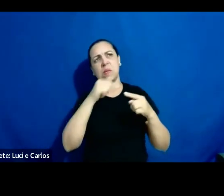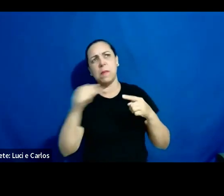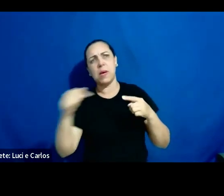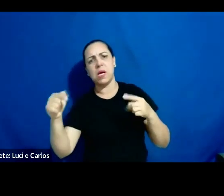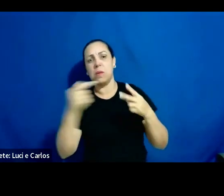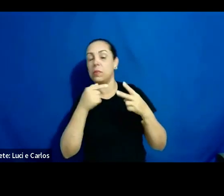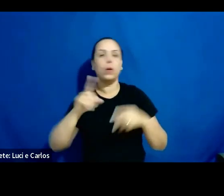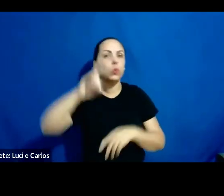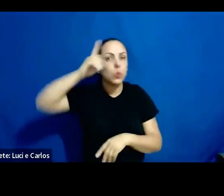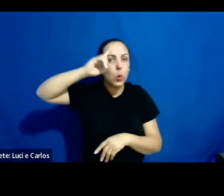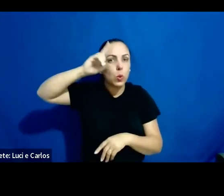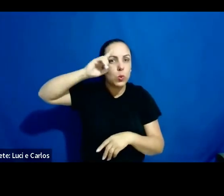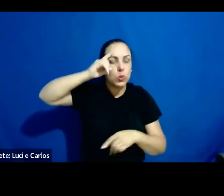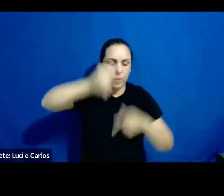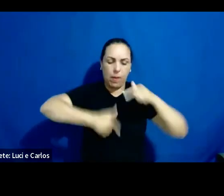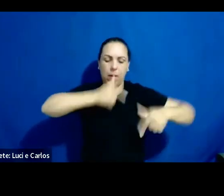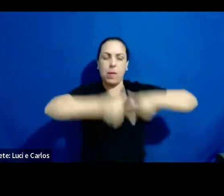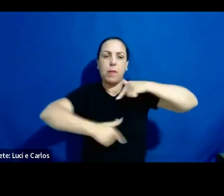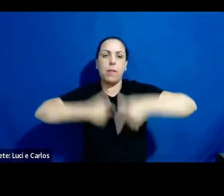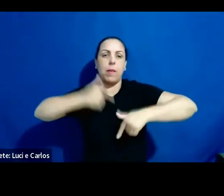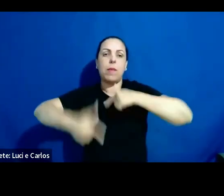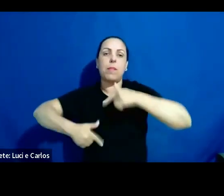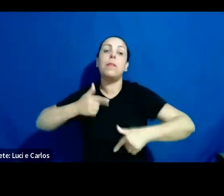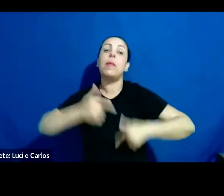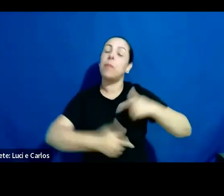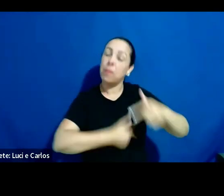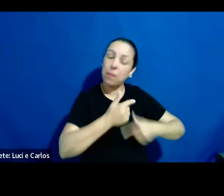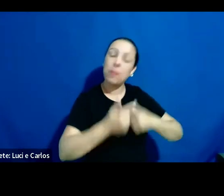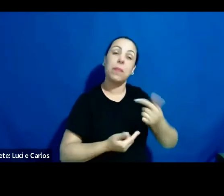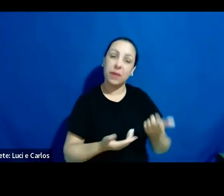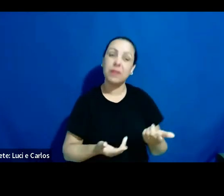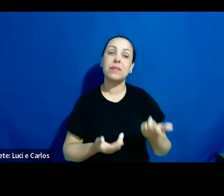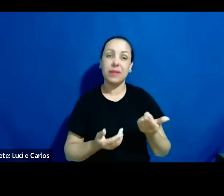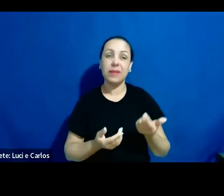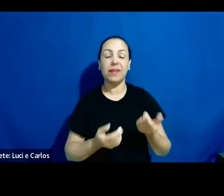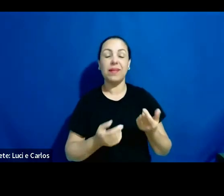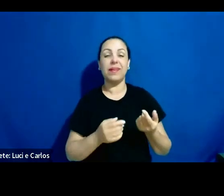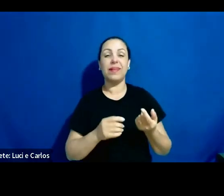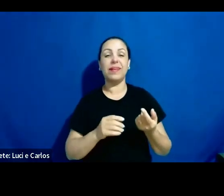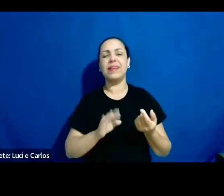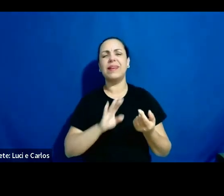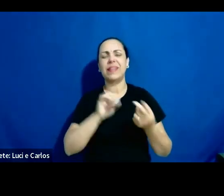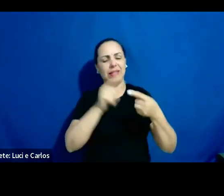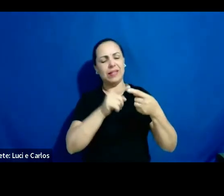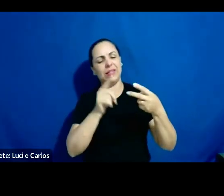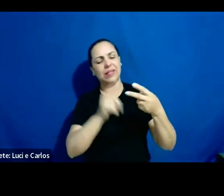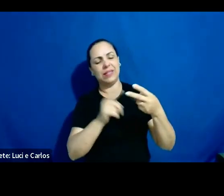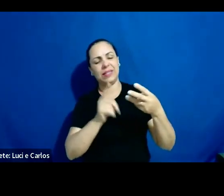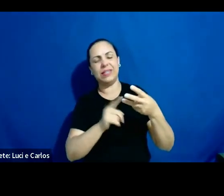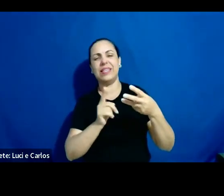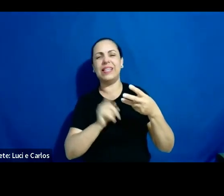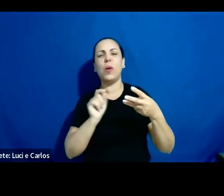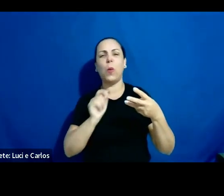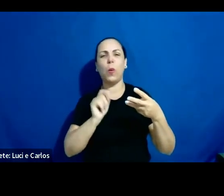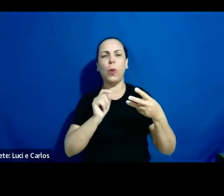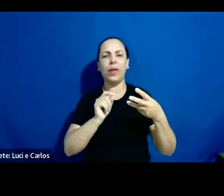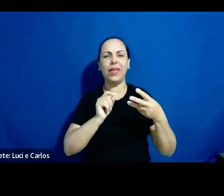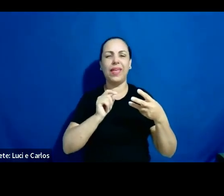maior deles, quase que o principal, acontece enquanto você e